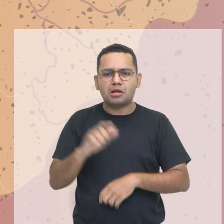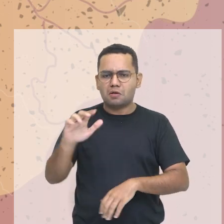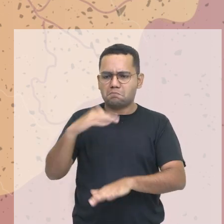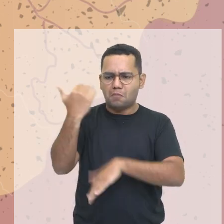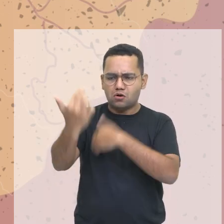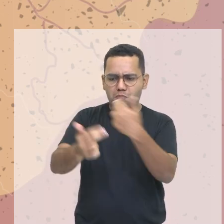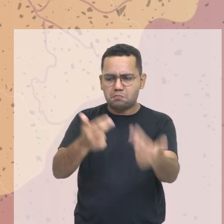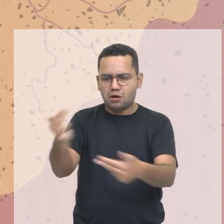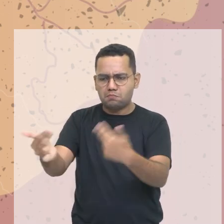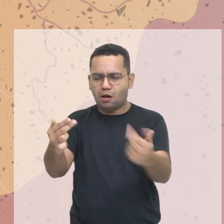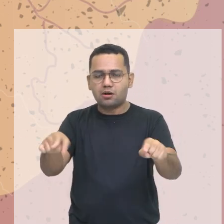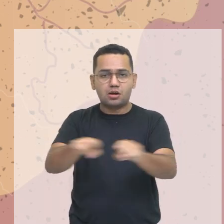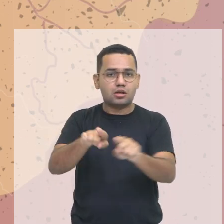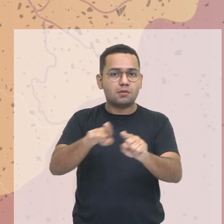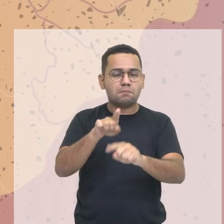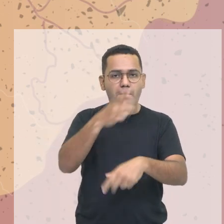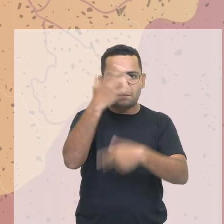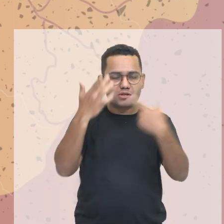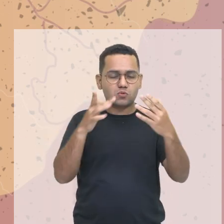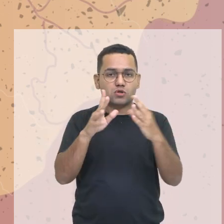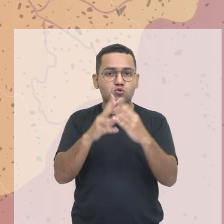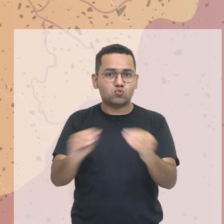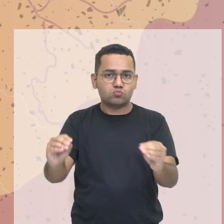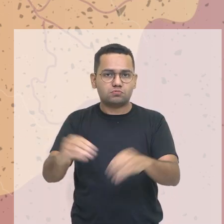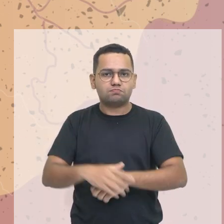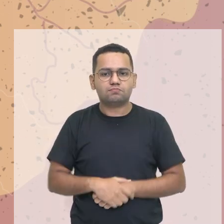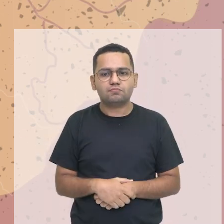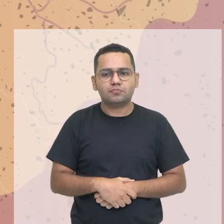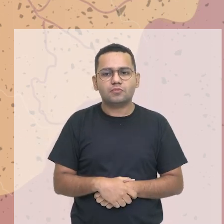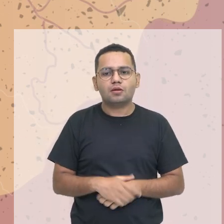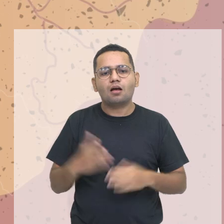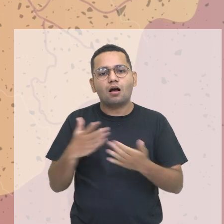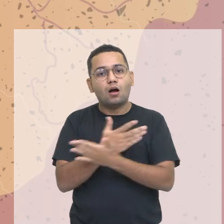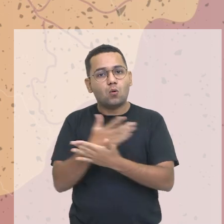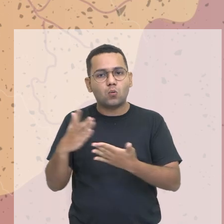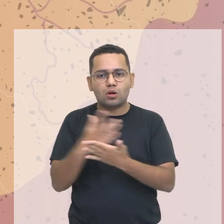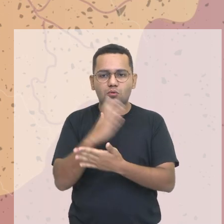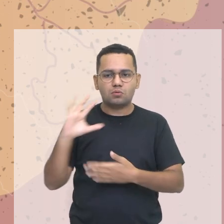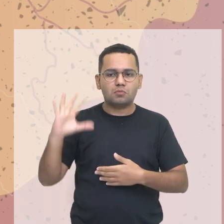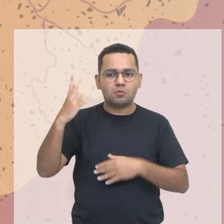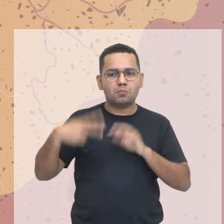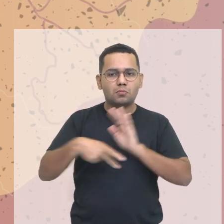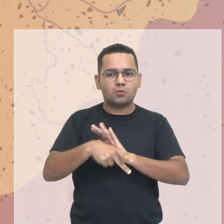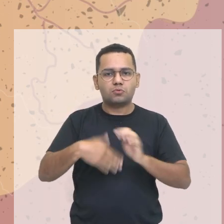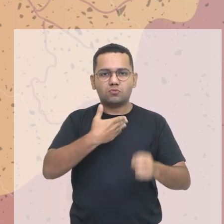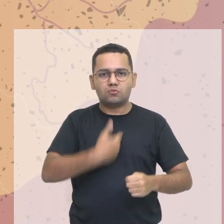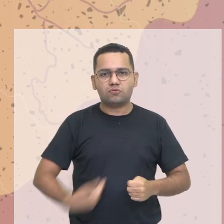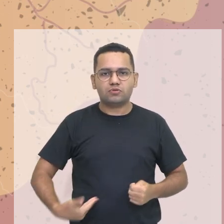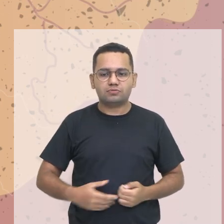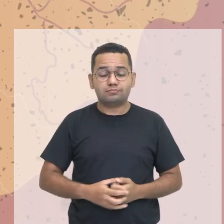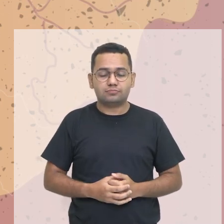e desaparecimentos. Esses foram alguns fatos marcantes do governo Médici.